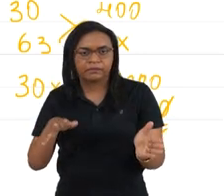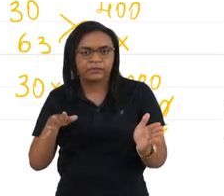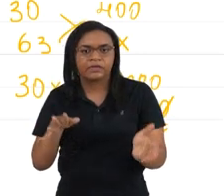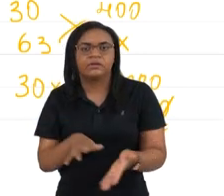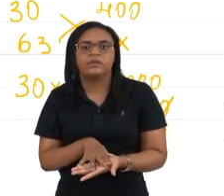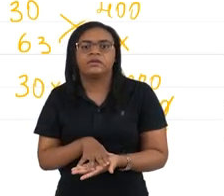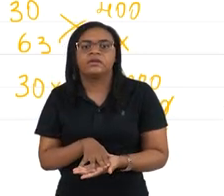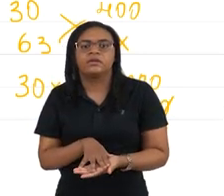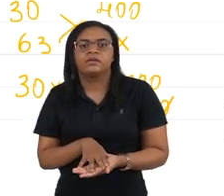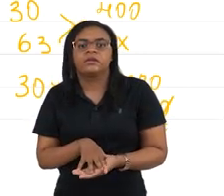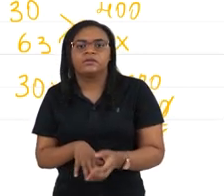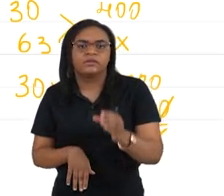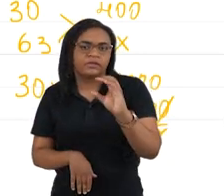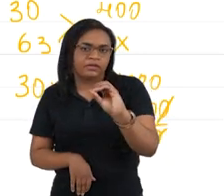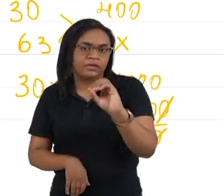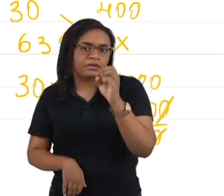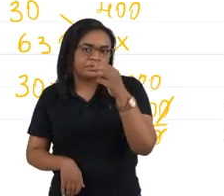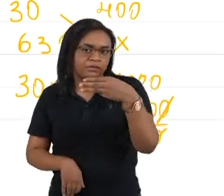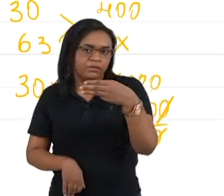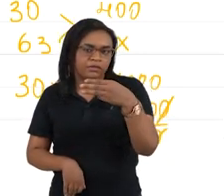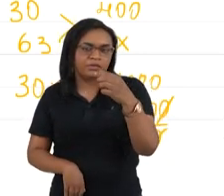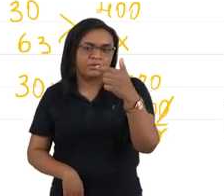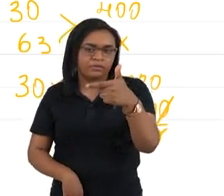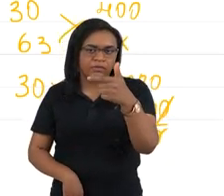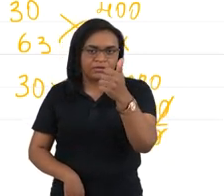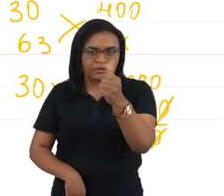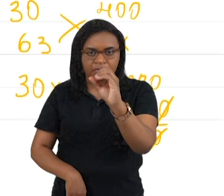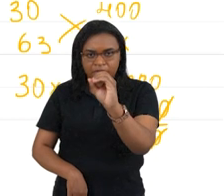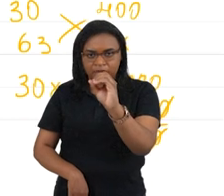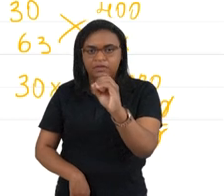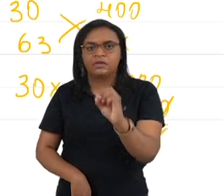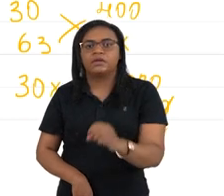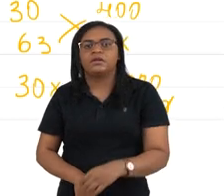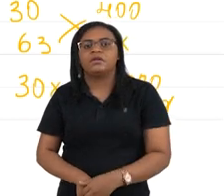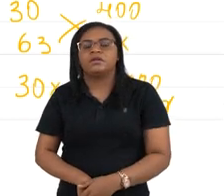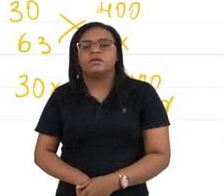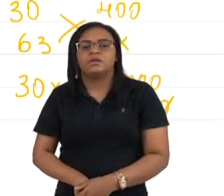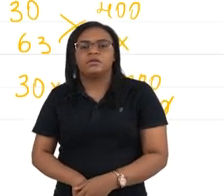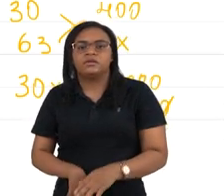vamos colocar aqui um 0 aqui e o 3 aqui, né? 210. Então, aqui sobrou